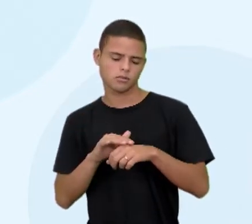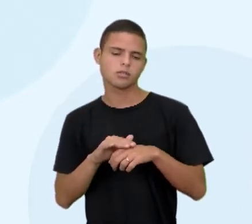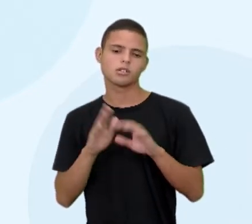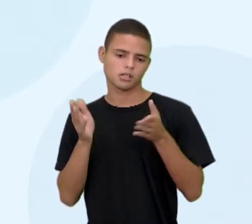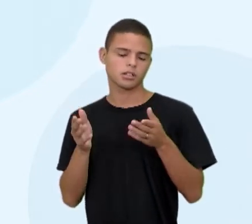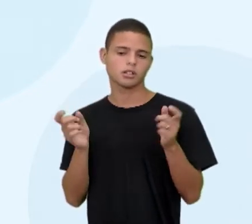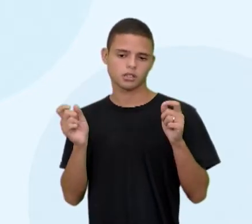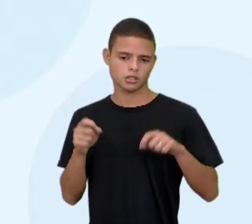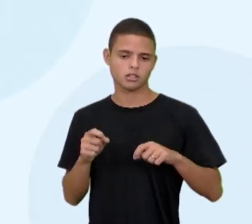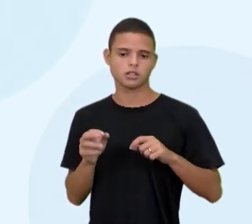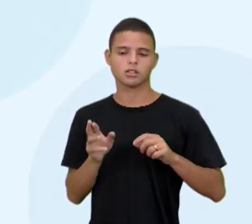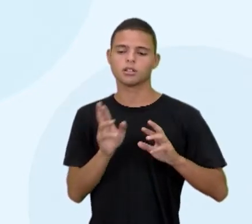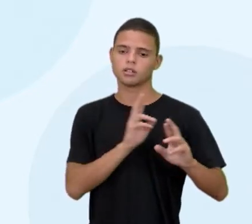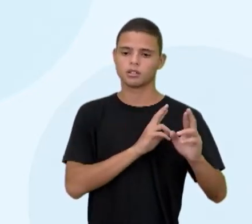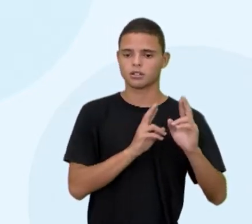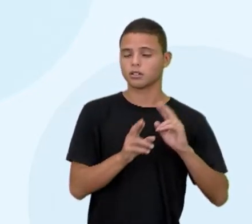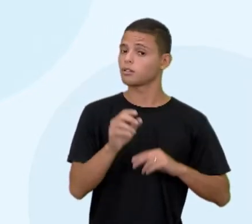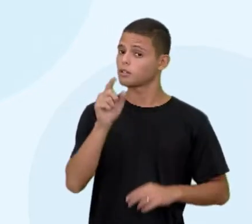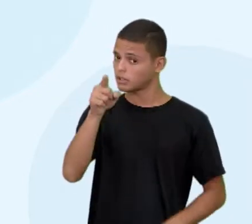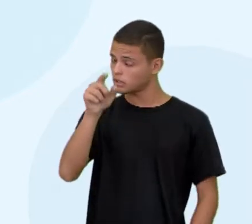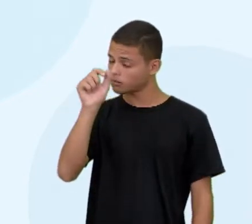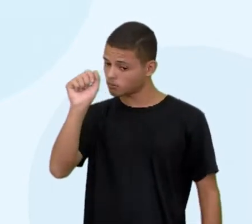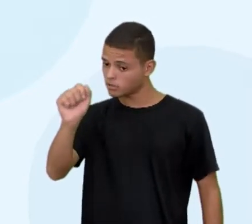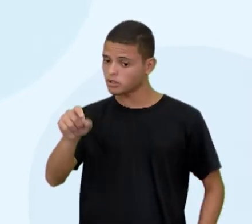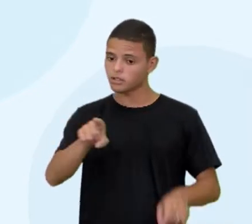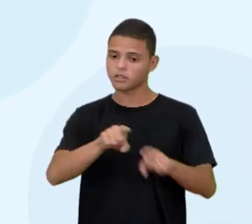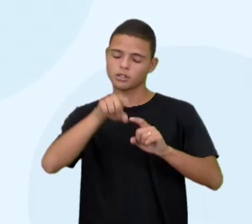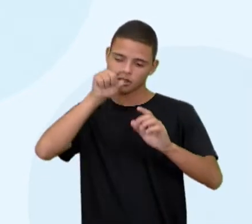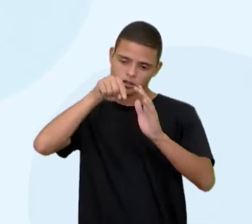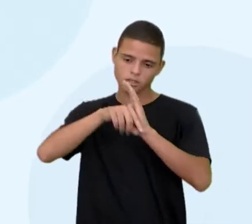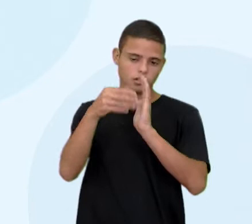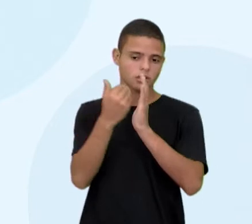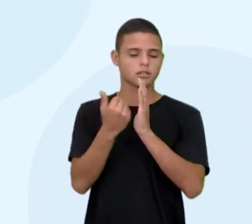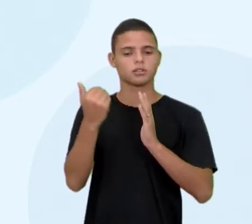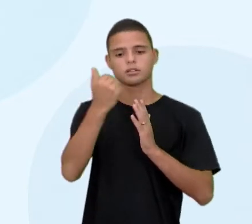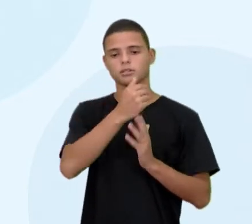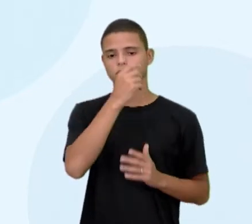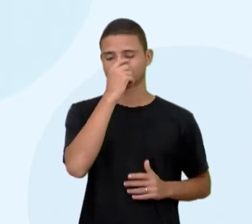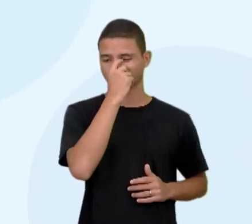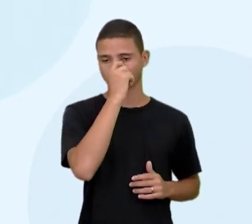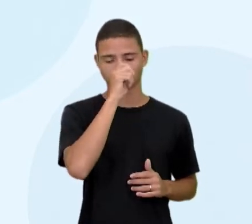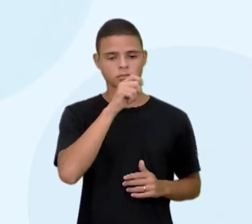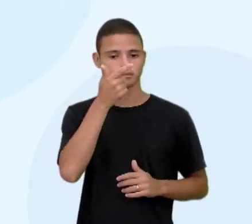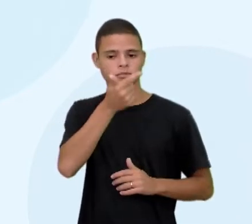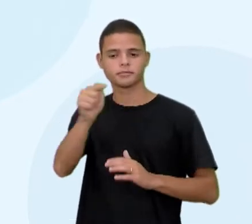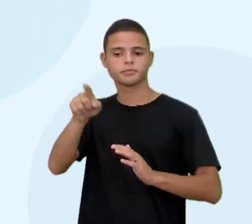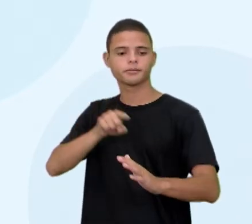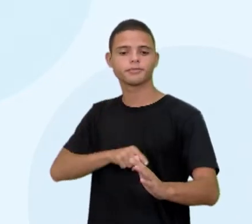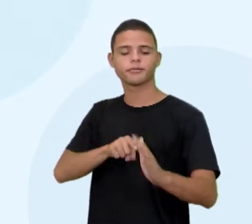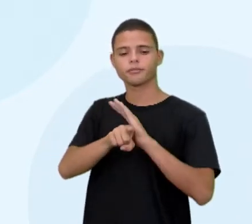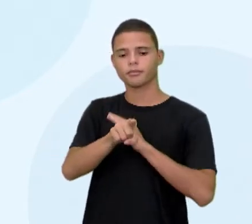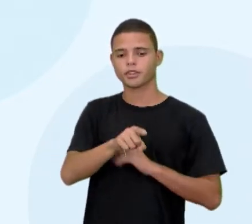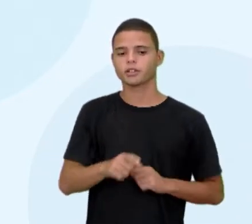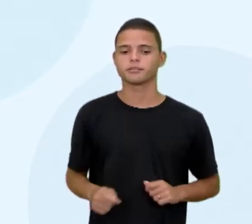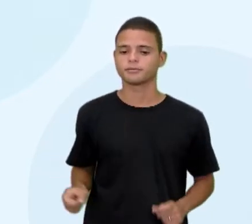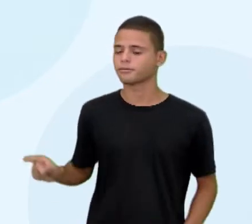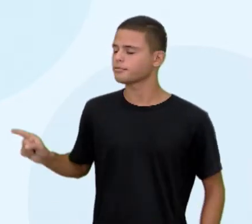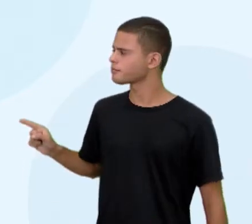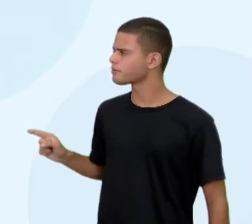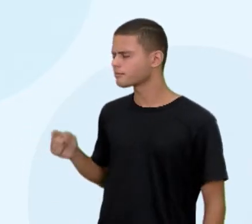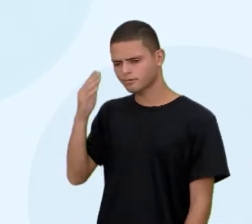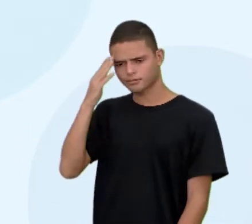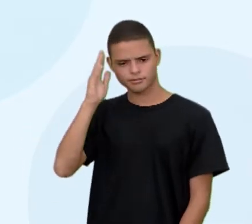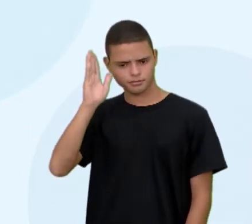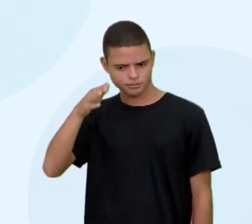podem ser associados, mas com certeza vocês podem explorar muito mais aí. E outra pergunta norteadora, você sabia que há um campo de